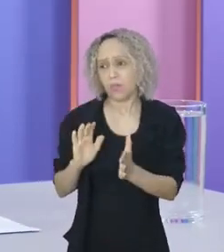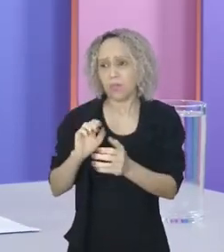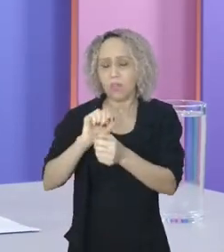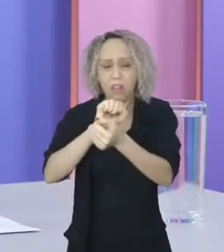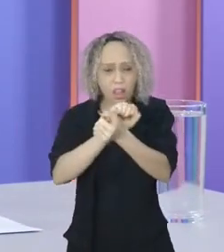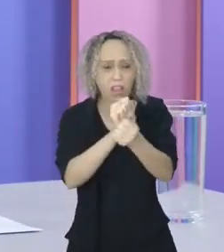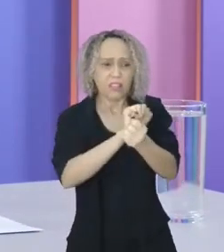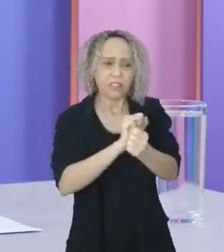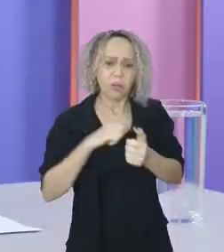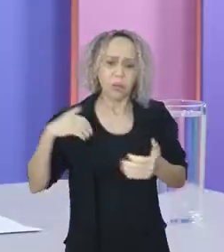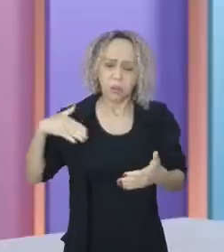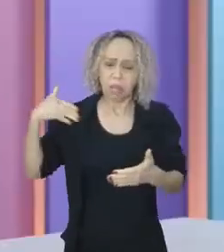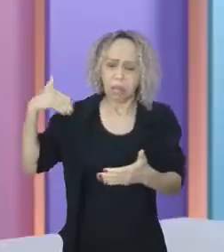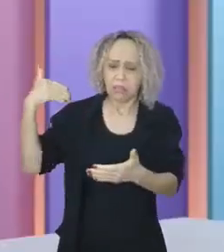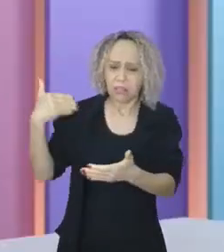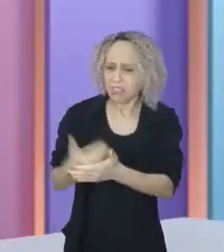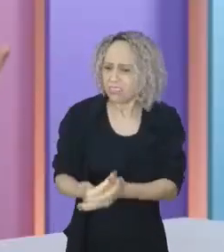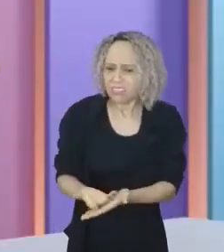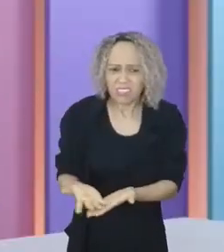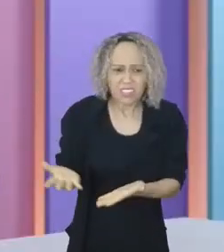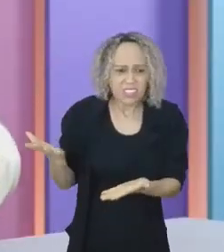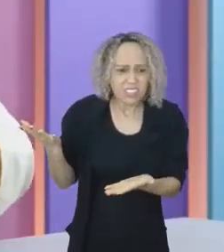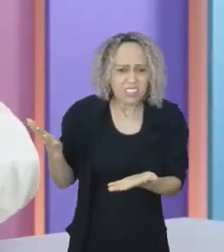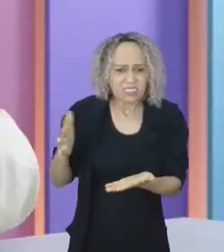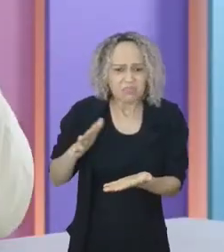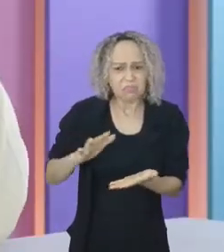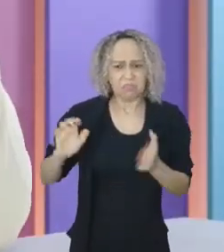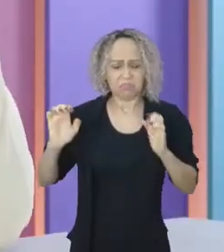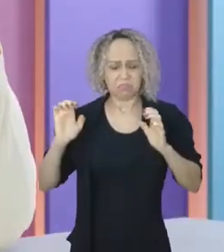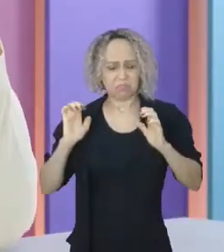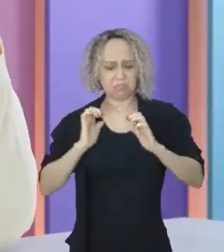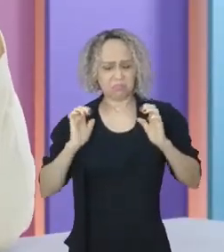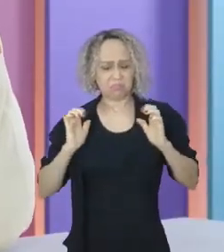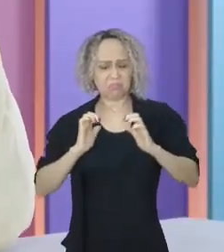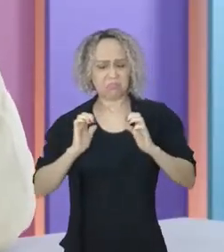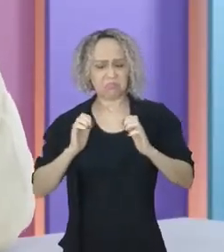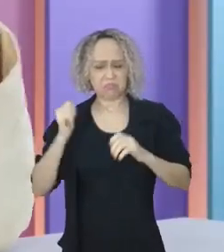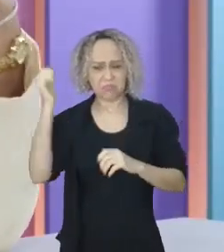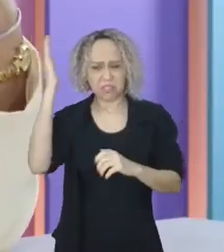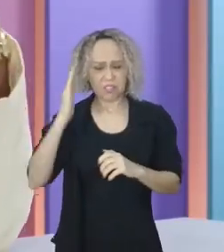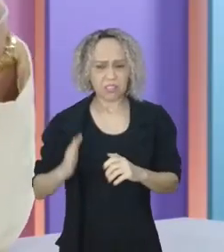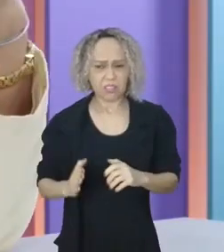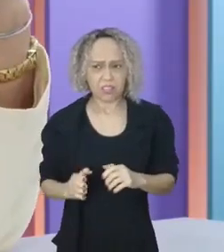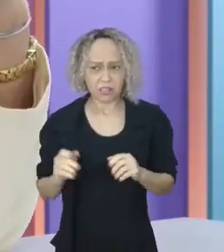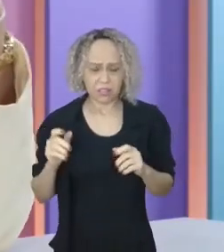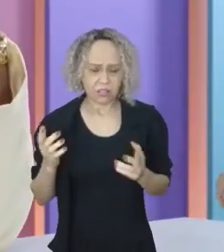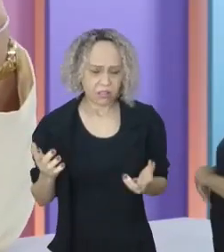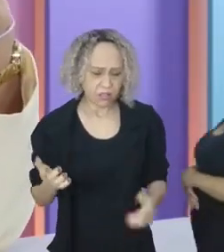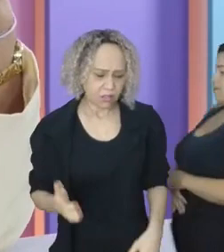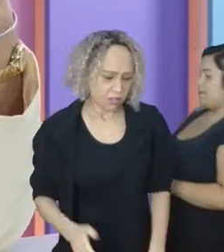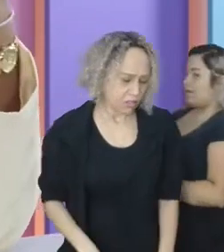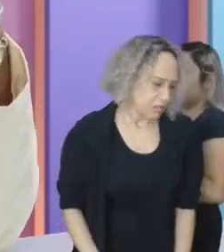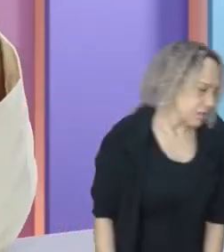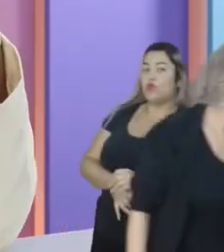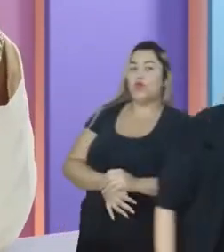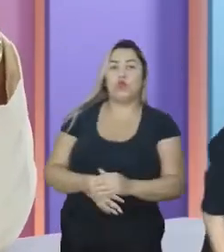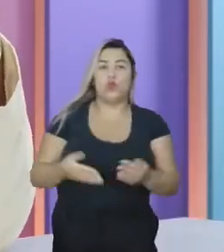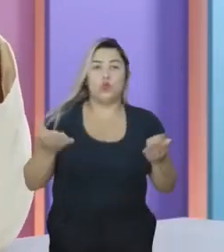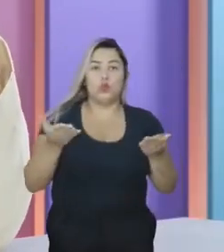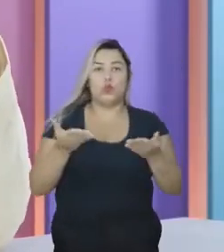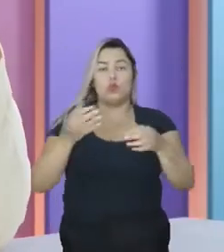elite econômica brasileira, né? O que nos causa surpresa é de perceber que hoje a